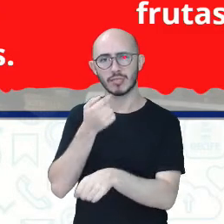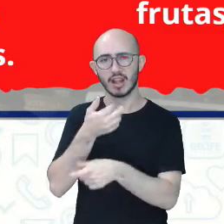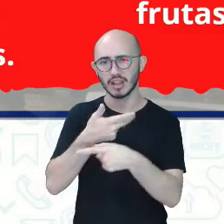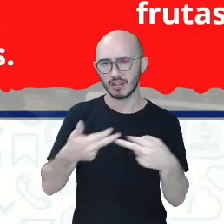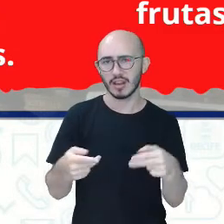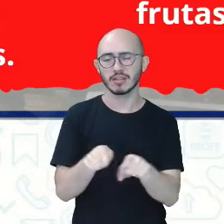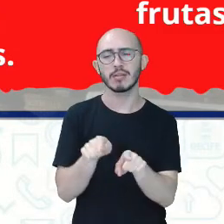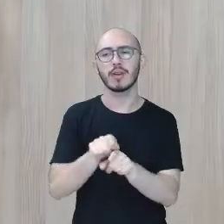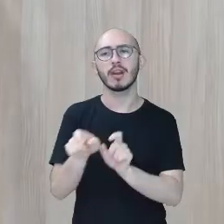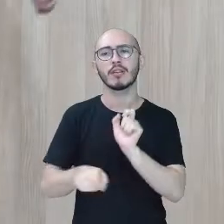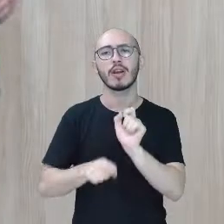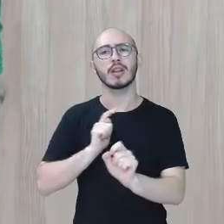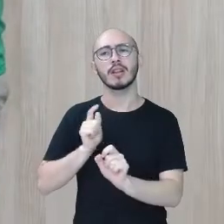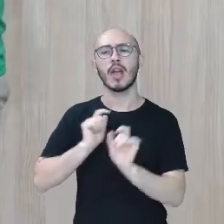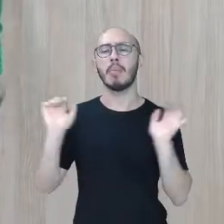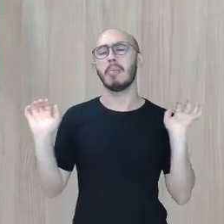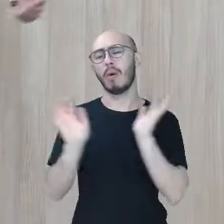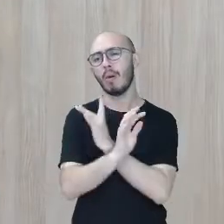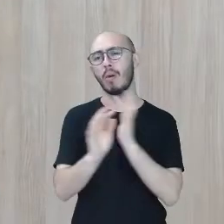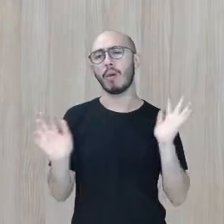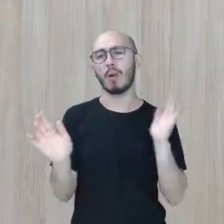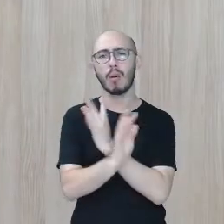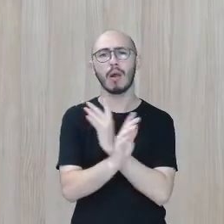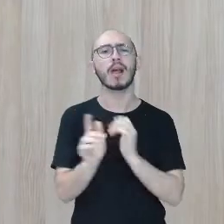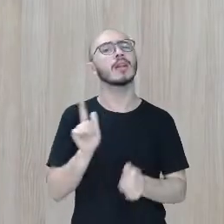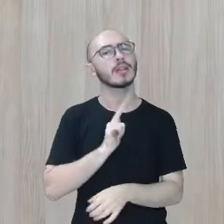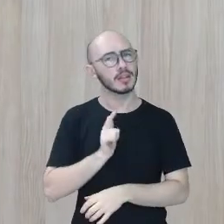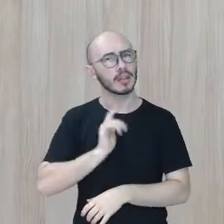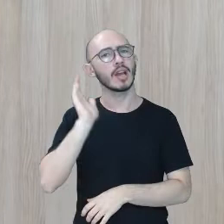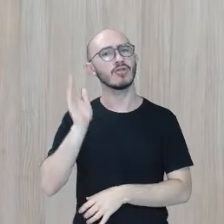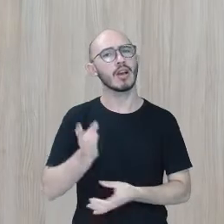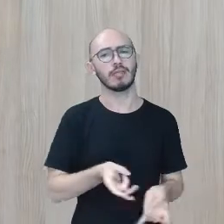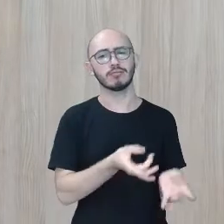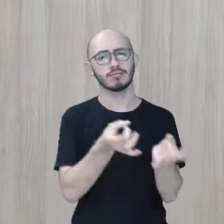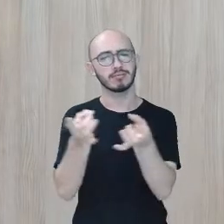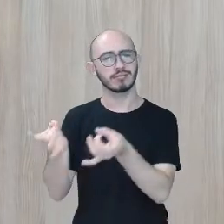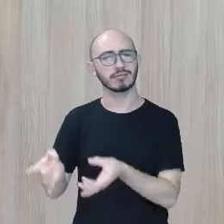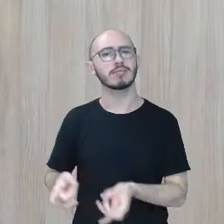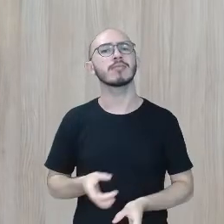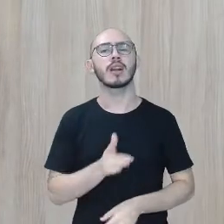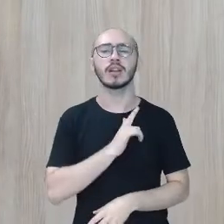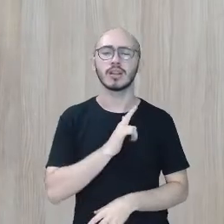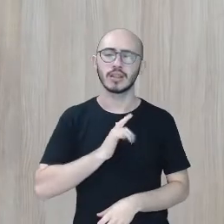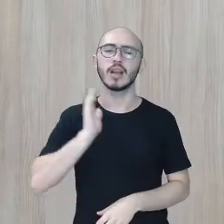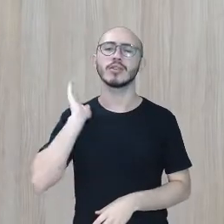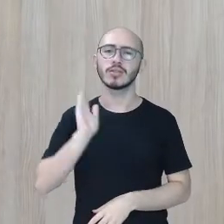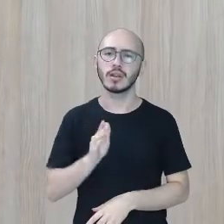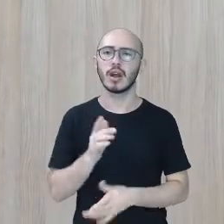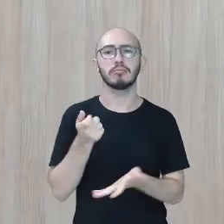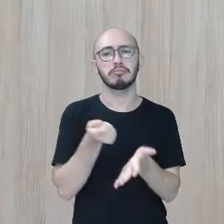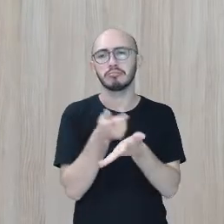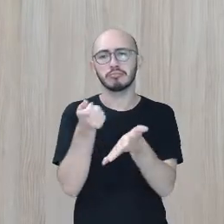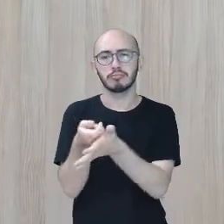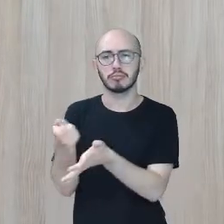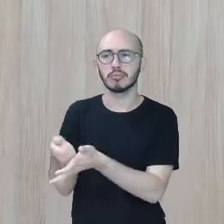de pessoas, né, naquela região, como o professor Henrique mencionou, para comercializar, né, para comprar, né,